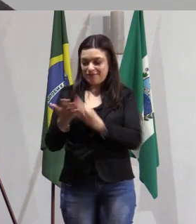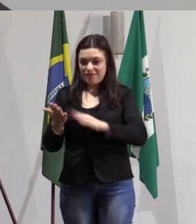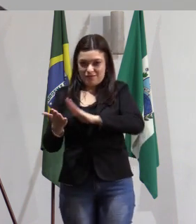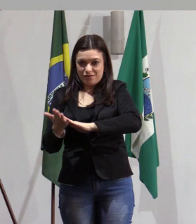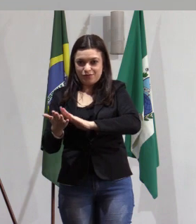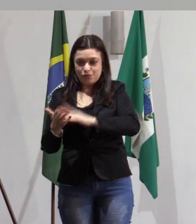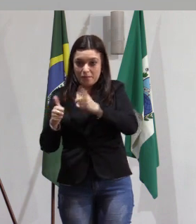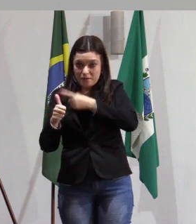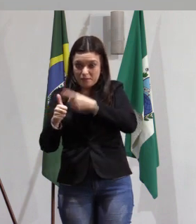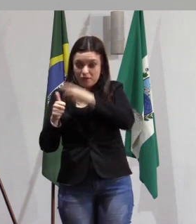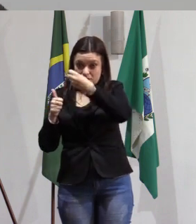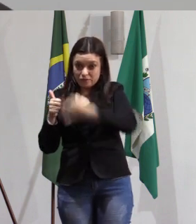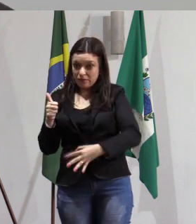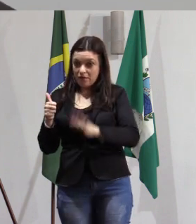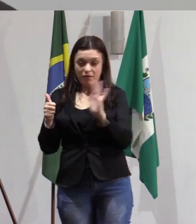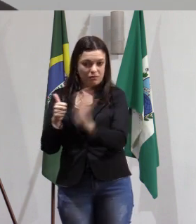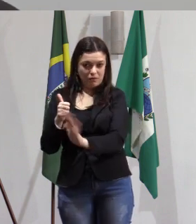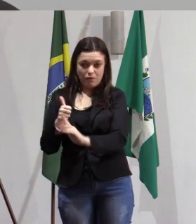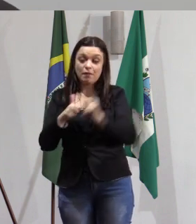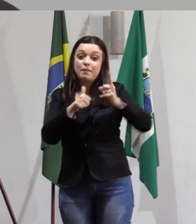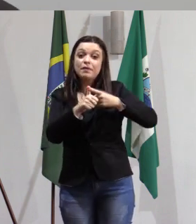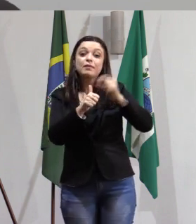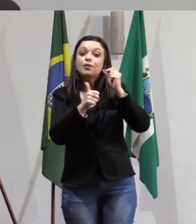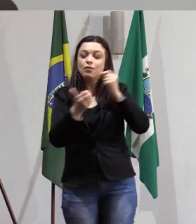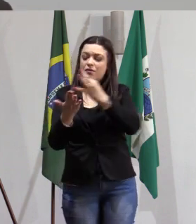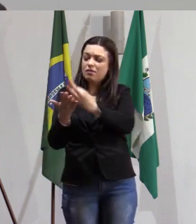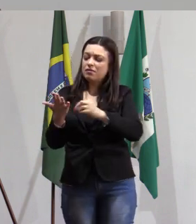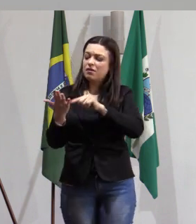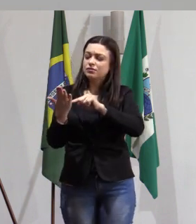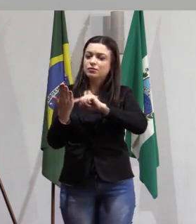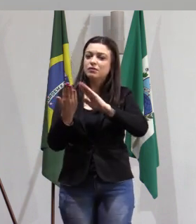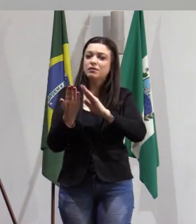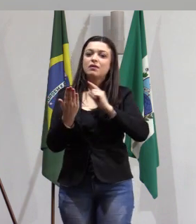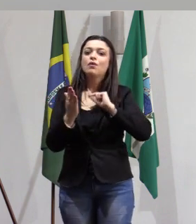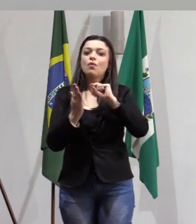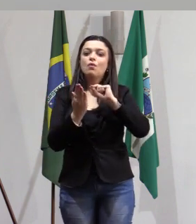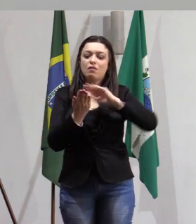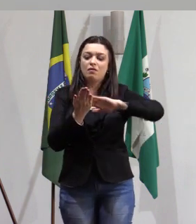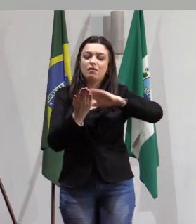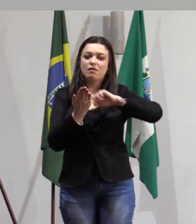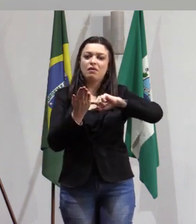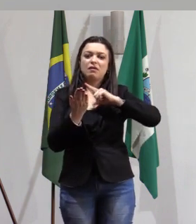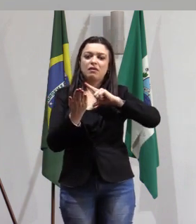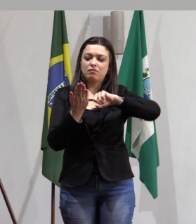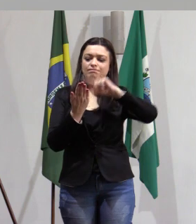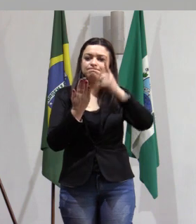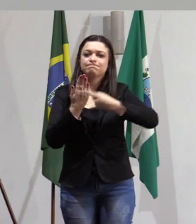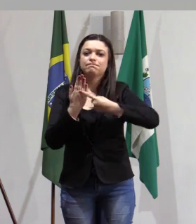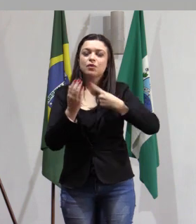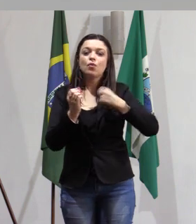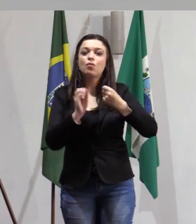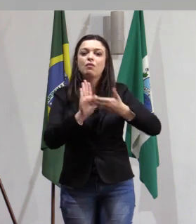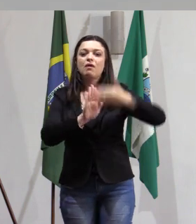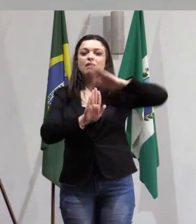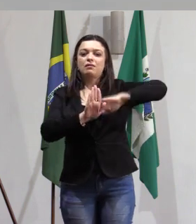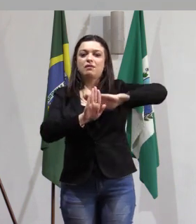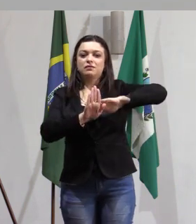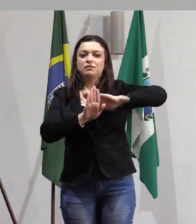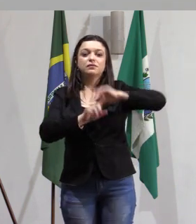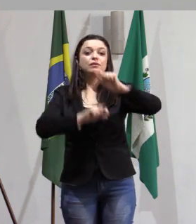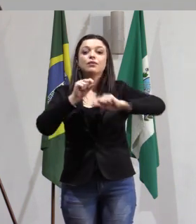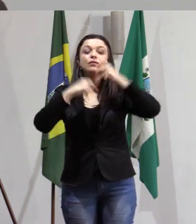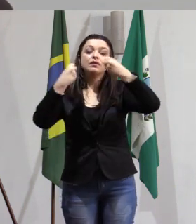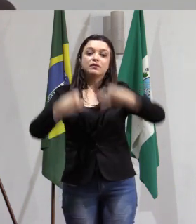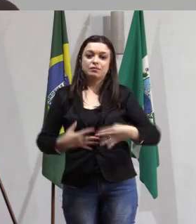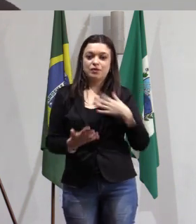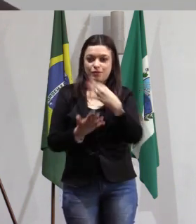que o texto não diz. Porque considero que alguns silêncios do projeto de lei do